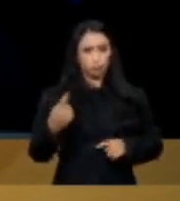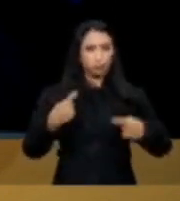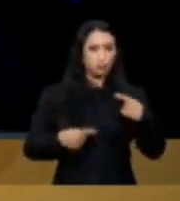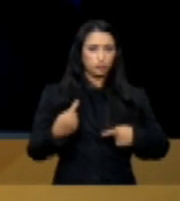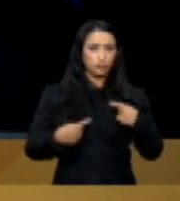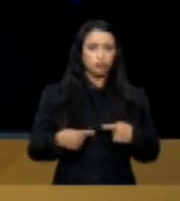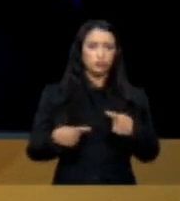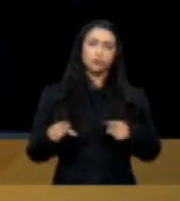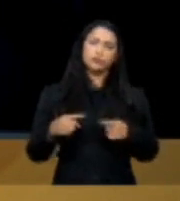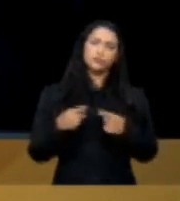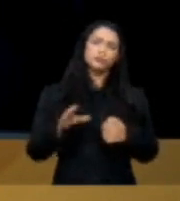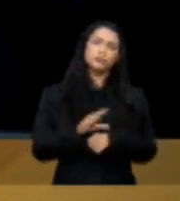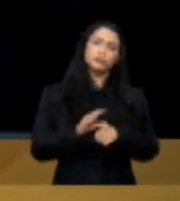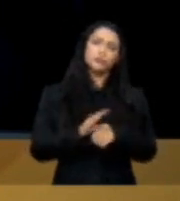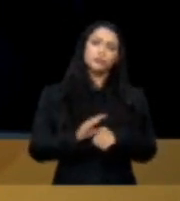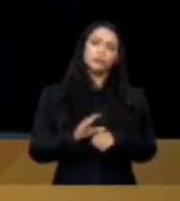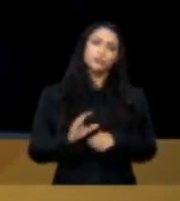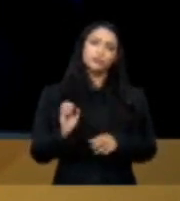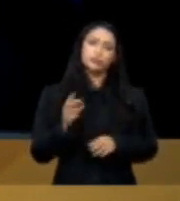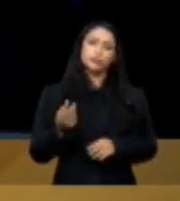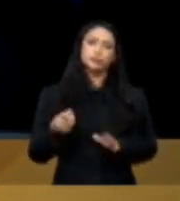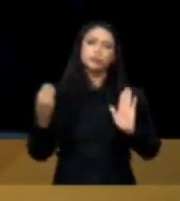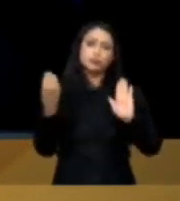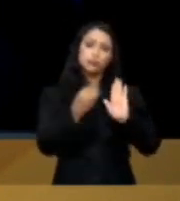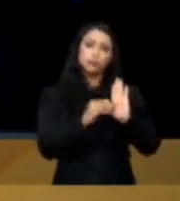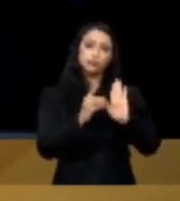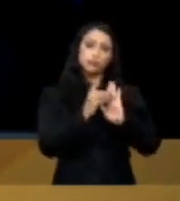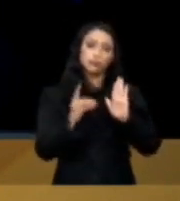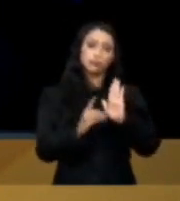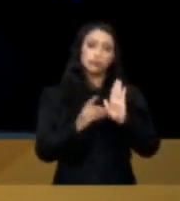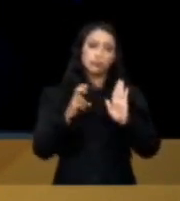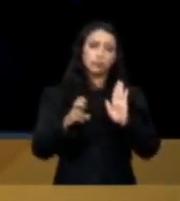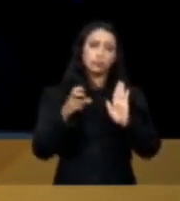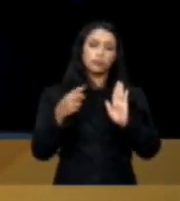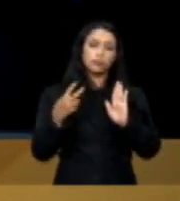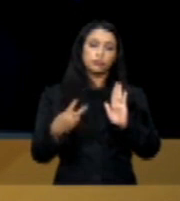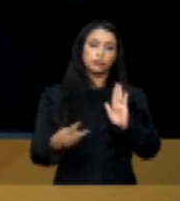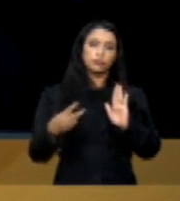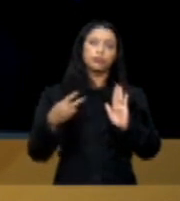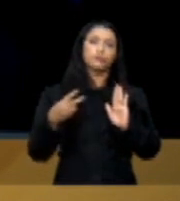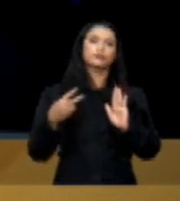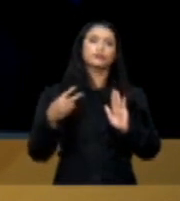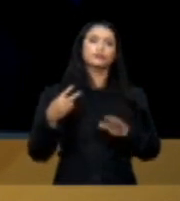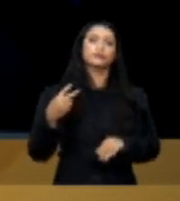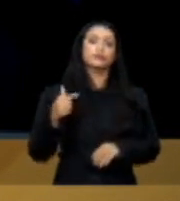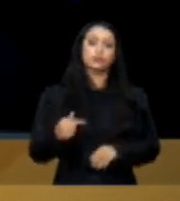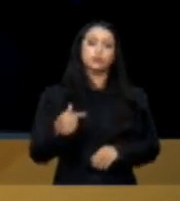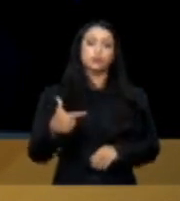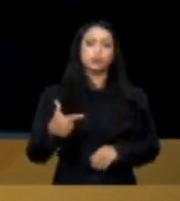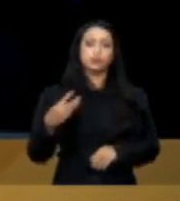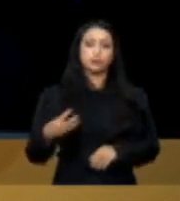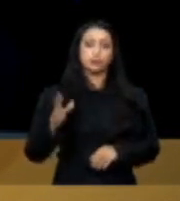pela Constituição de dispositivo do Decreto 52.795 de 63,